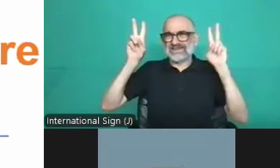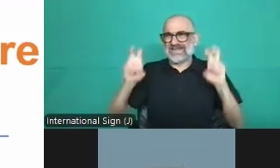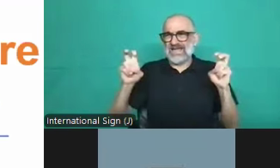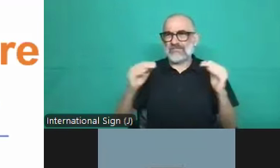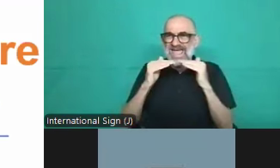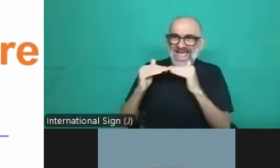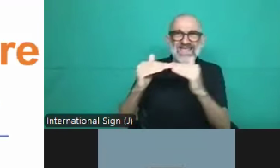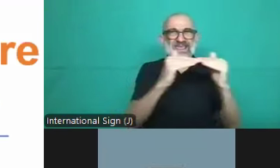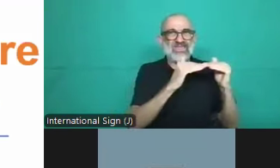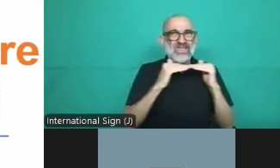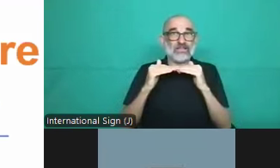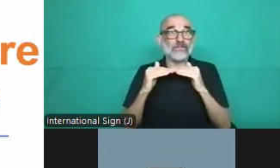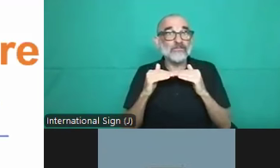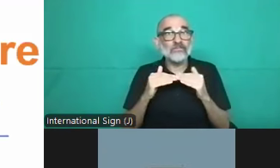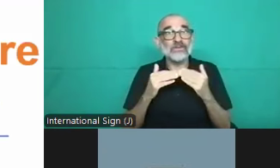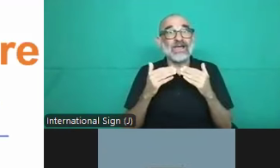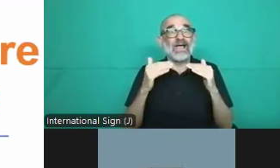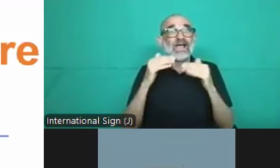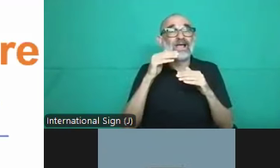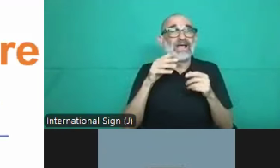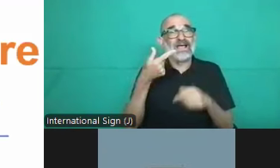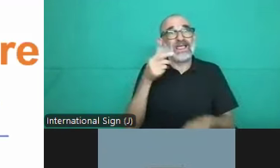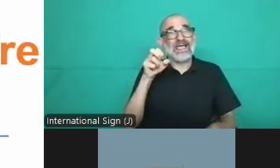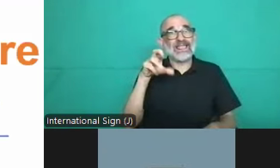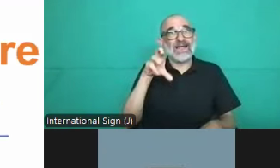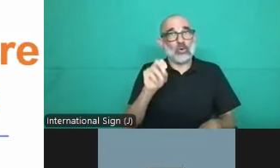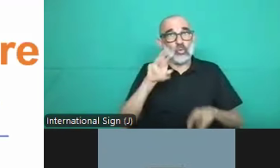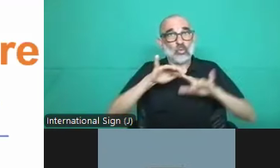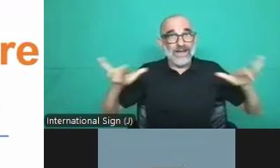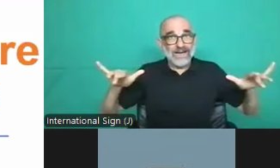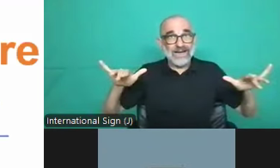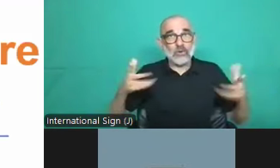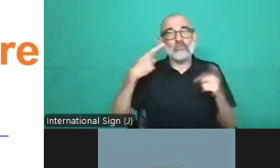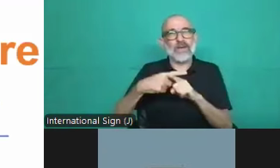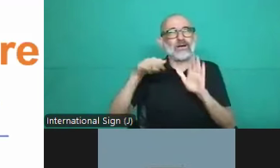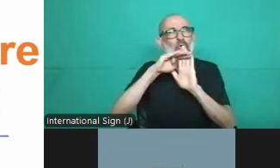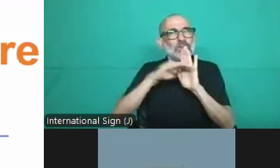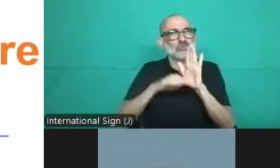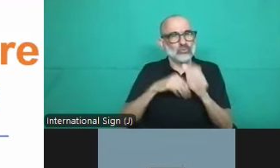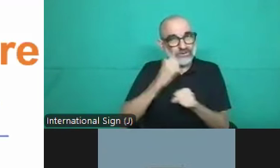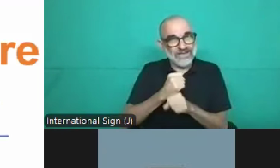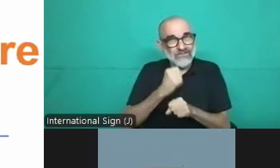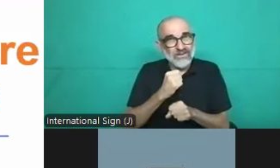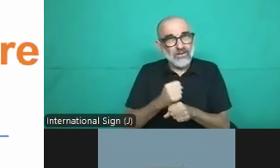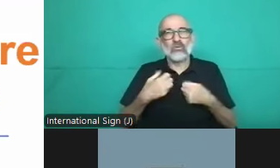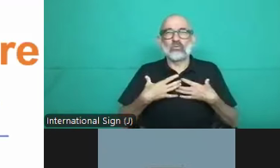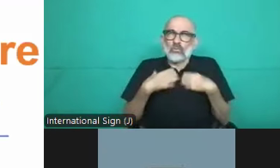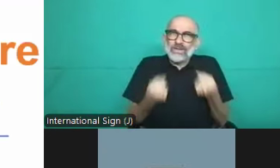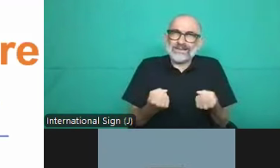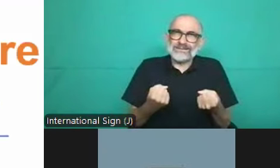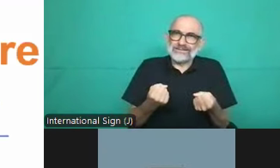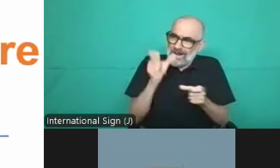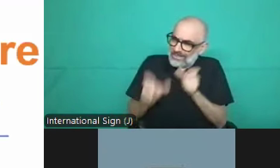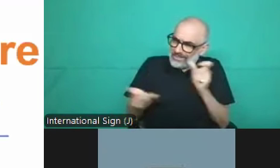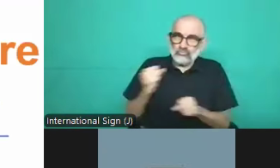y estas que brechas fala de importantes de recursos déficit humanos e de essas salud. brechas La em OMS cuidado nos de habla de saúde. 600.000 A miembros que han OMS salido de fala